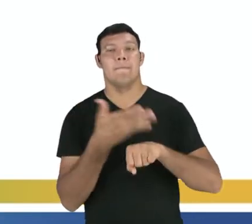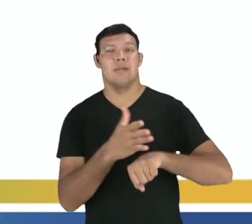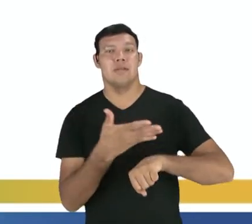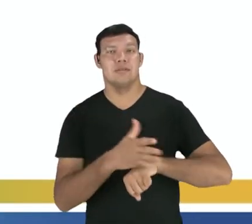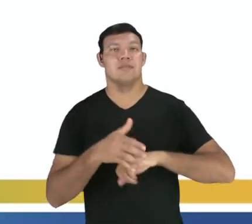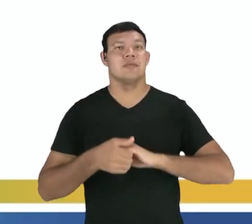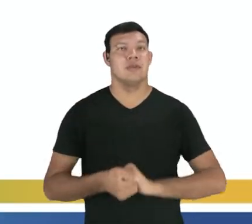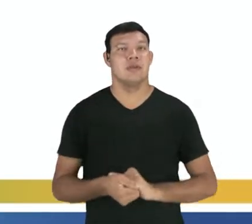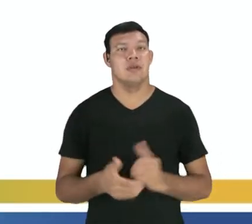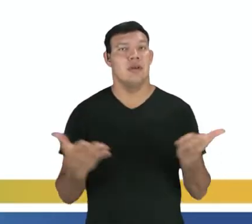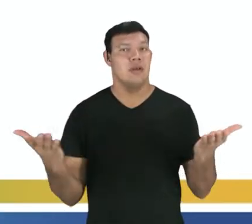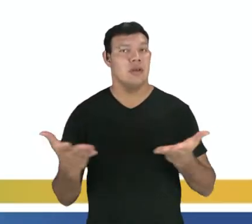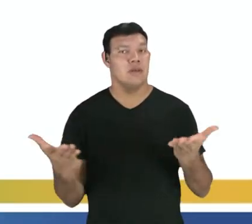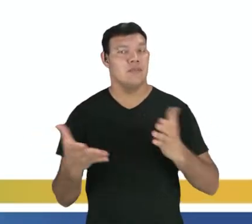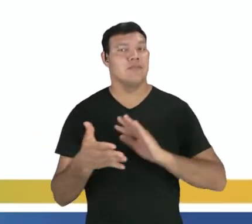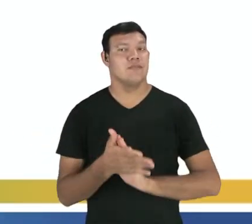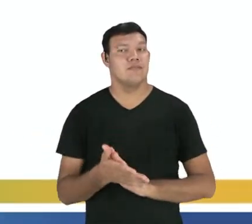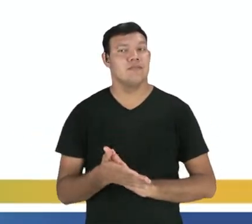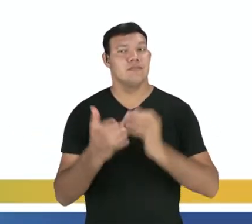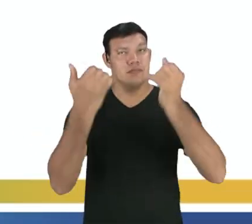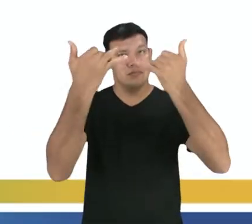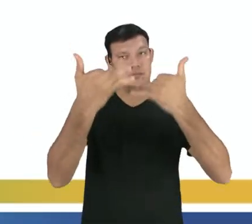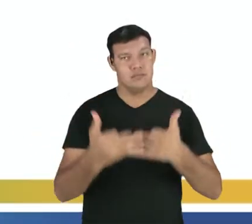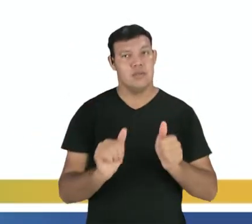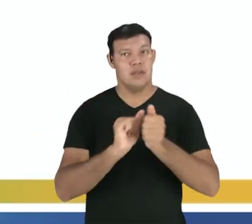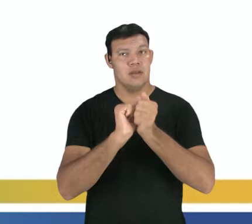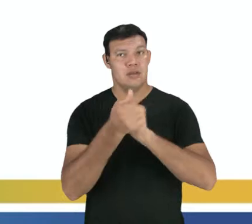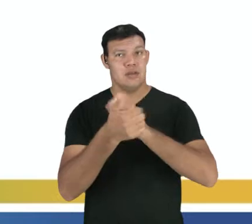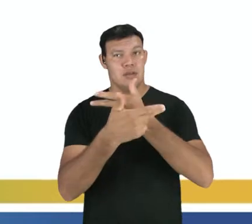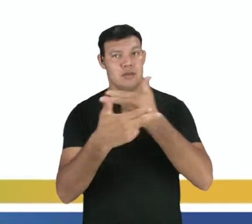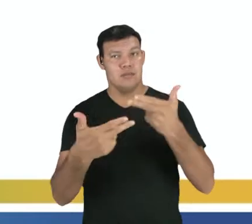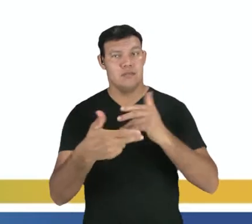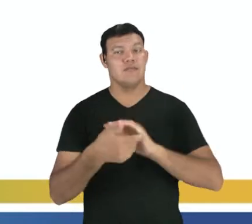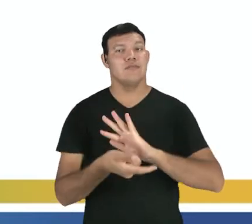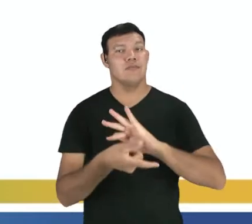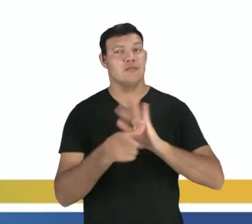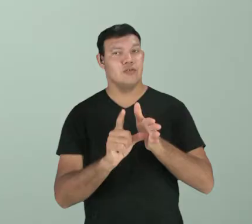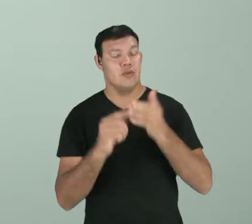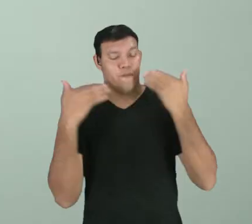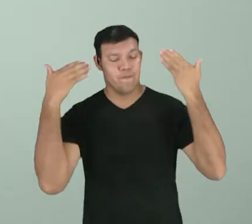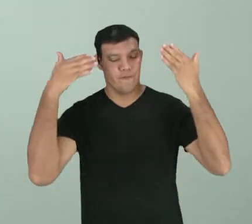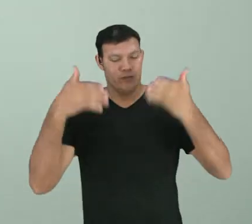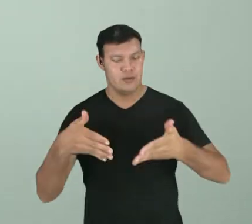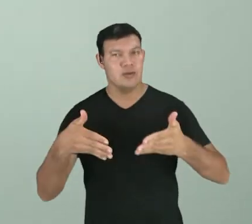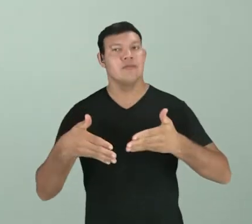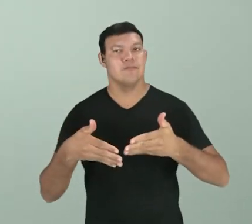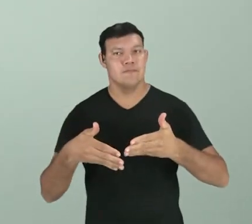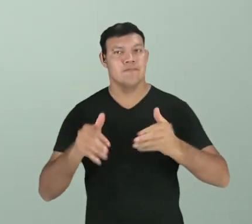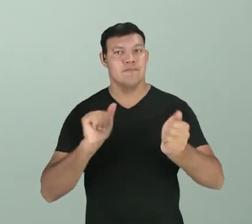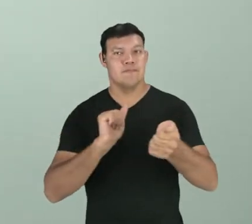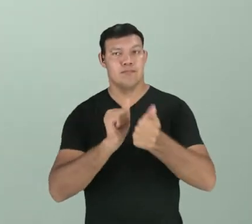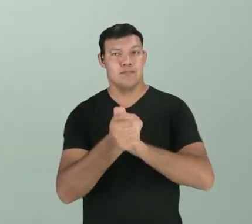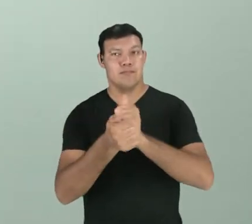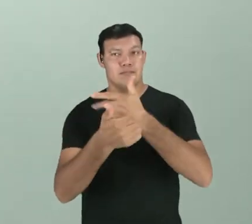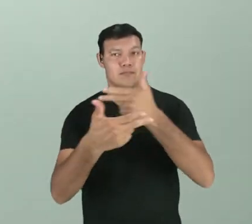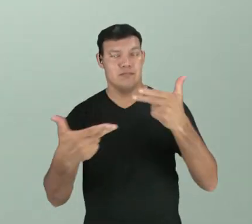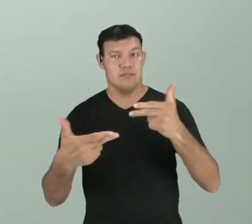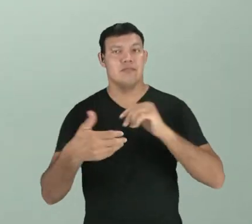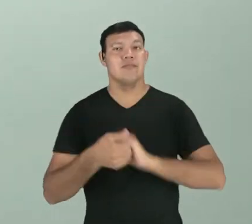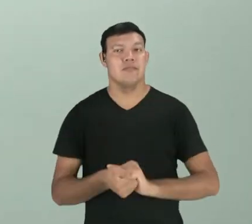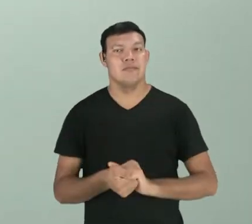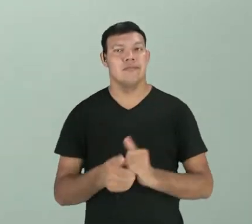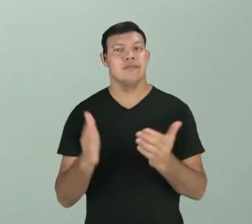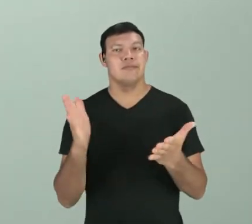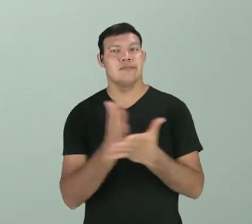about sports. Vamos falar sobre esportes. Agora eu vou focar um pouco mais nos esportes, que é algo que